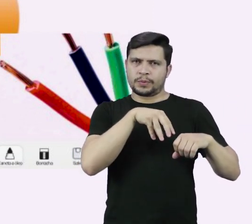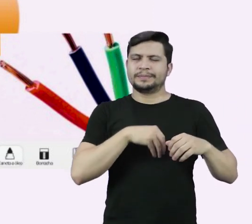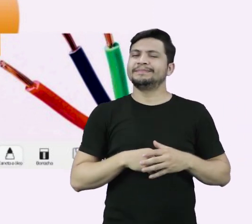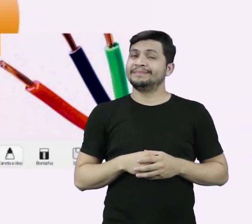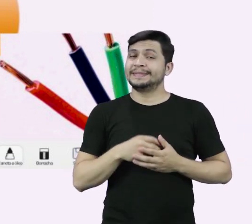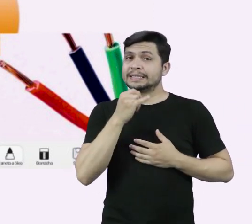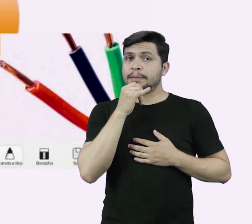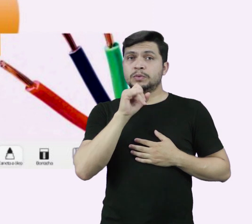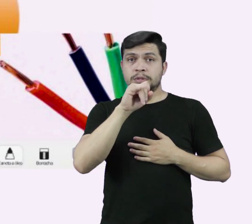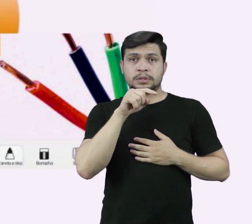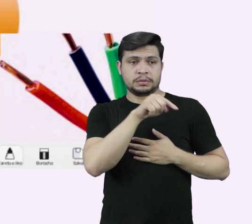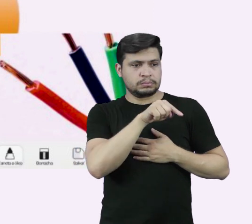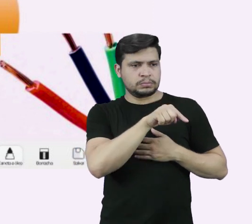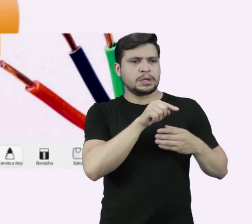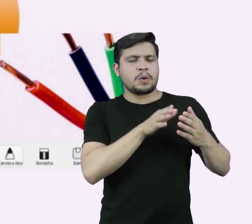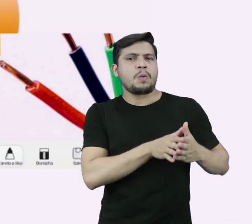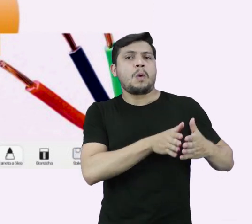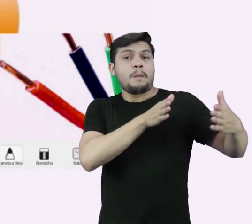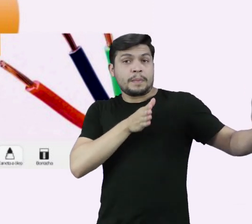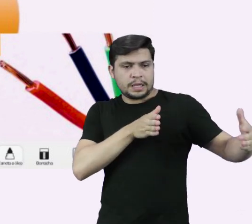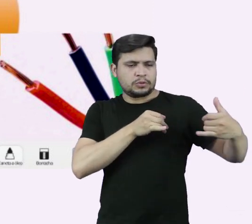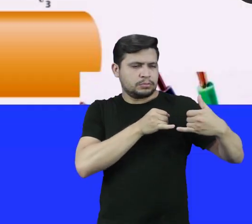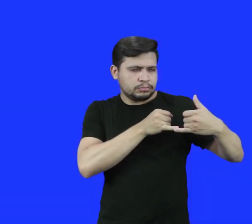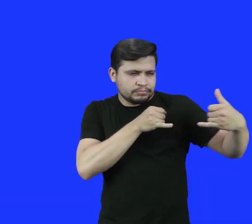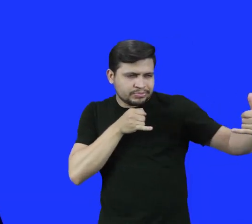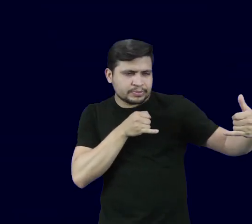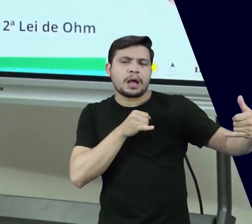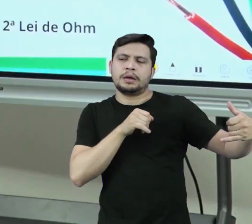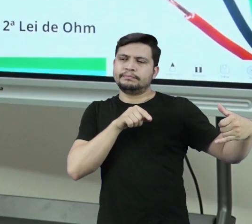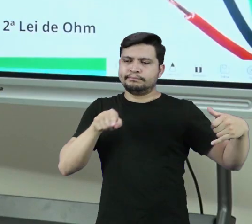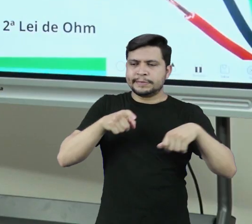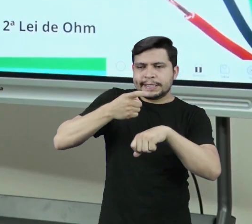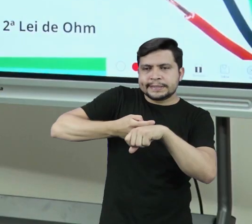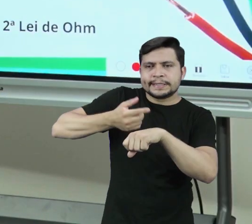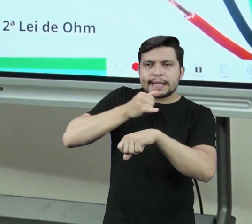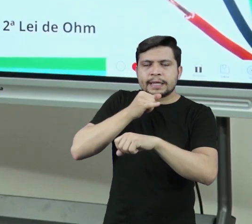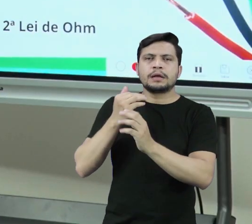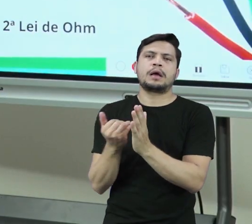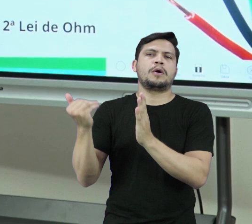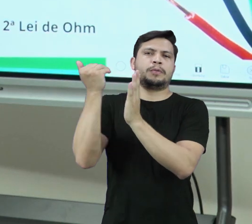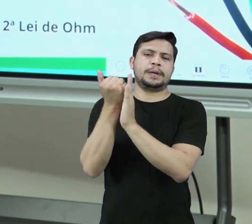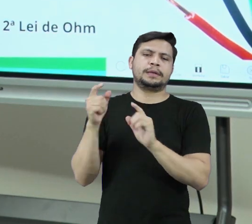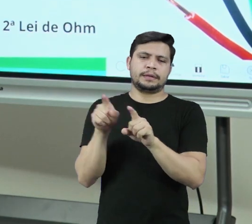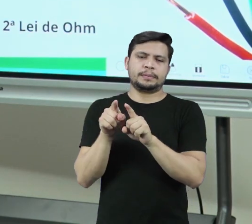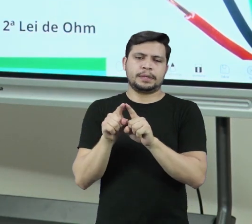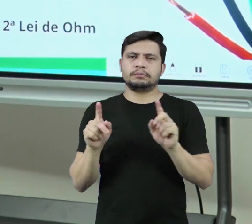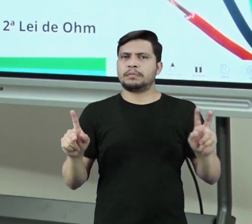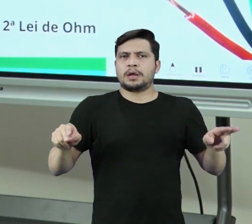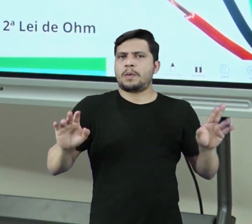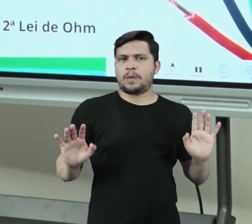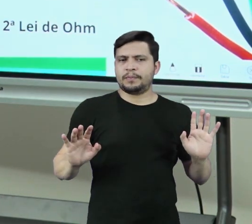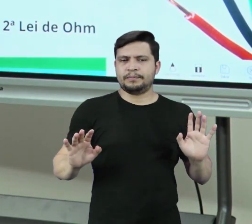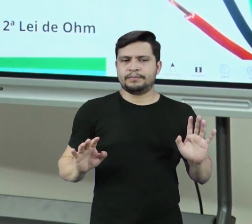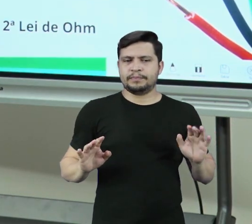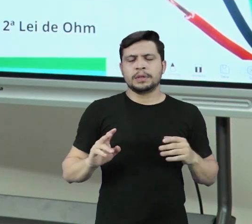aumento o comprimento, eu vou aumentar a resistência. Isso aí é uma analogia. Imagine você, né, sendo o portador de carga.